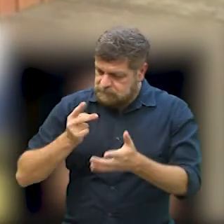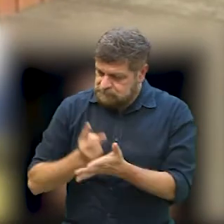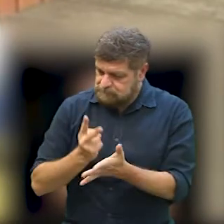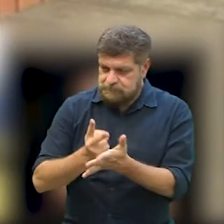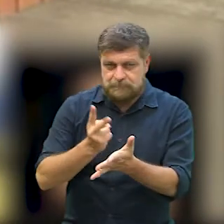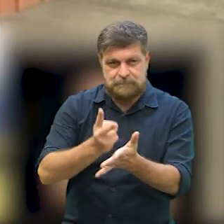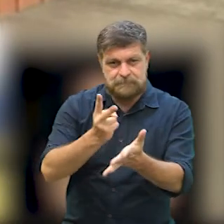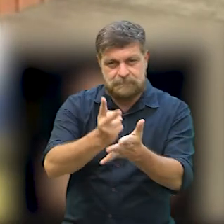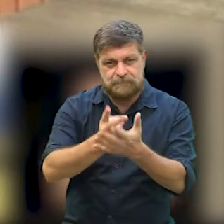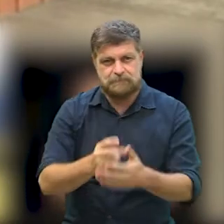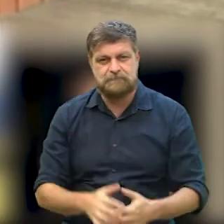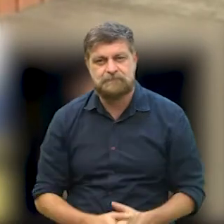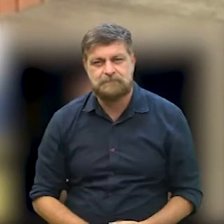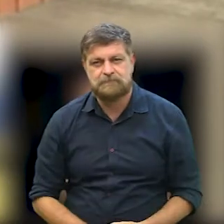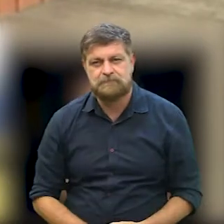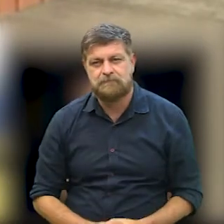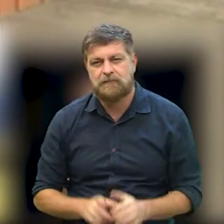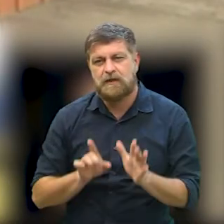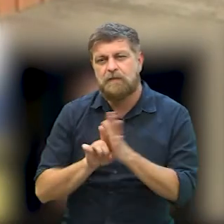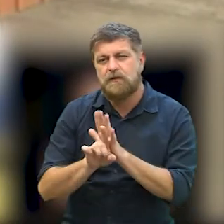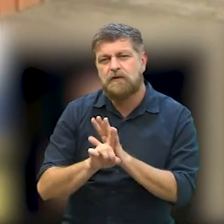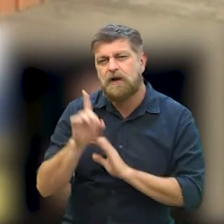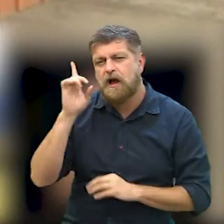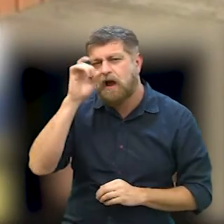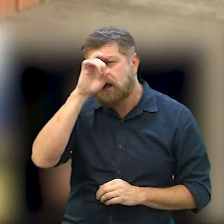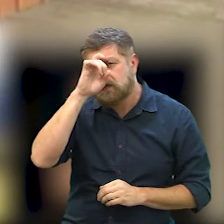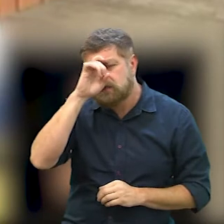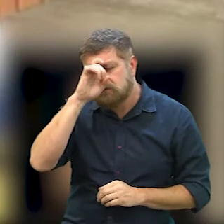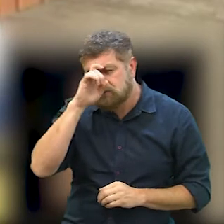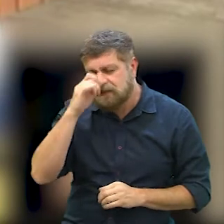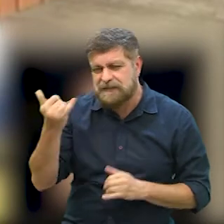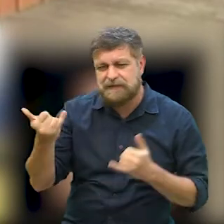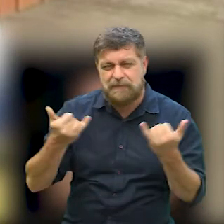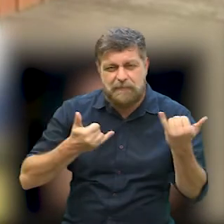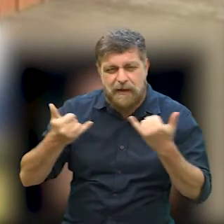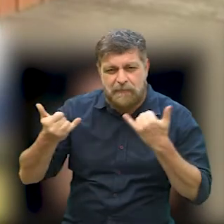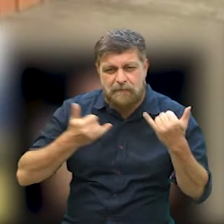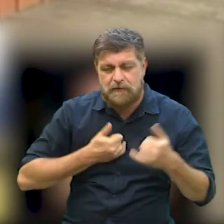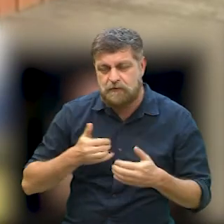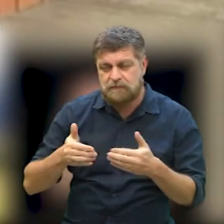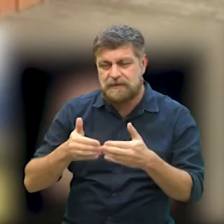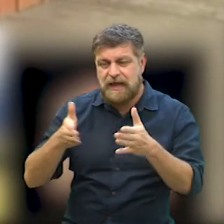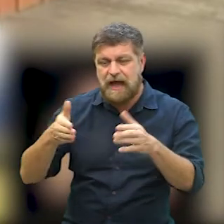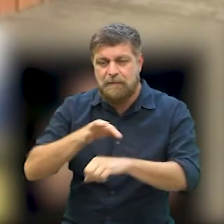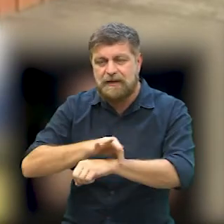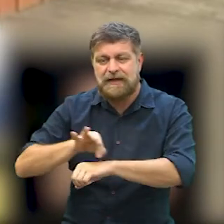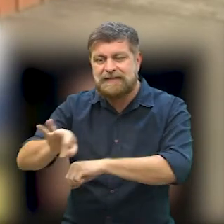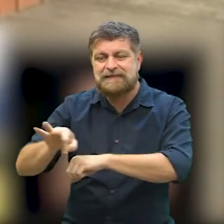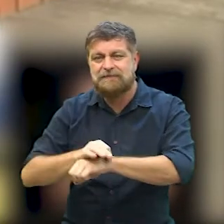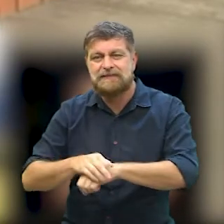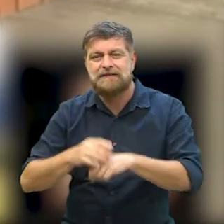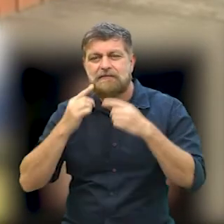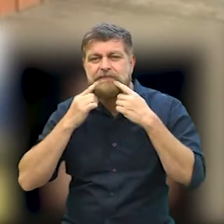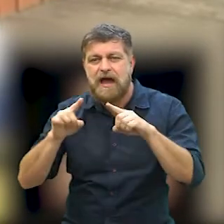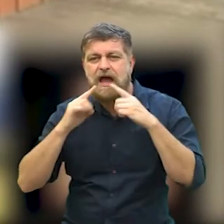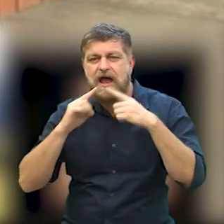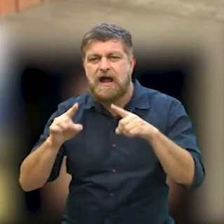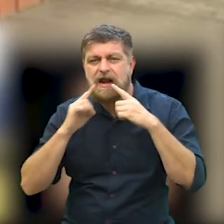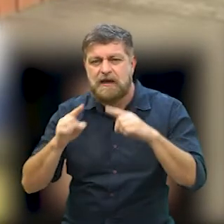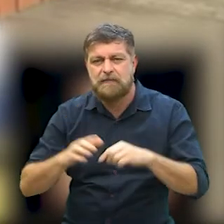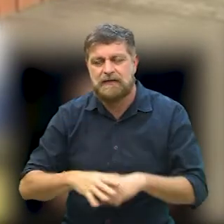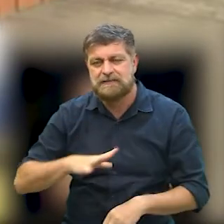só chamar trabalhando produzindo e quais são as dificuldades mais ouvidas Quando é o senhor abre espaço dos Arquitetos